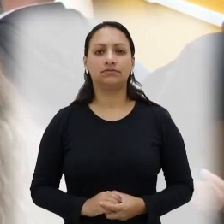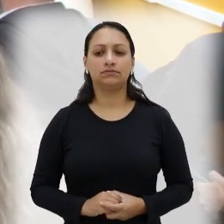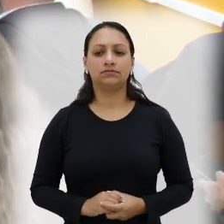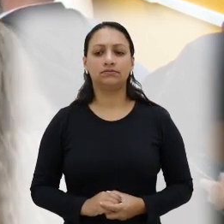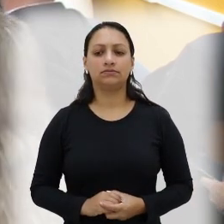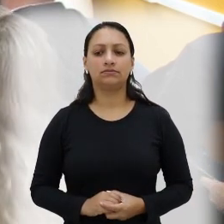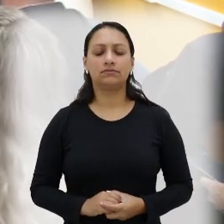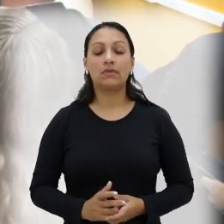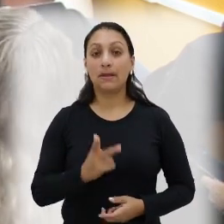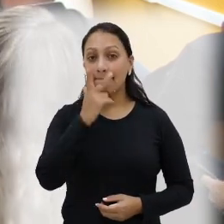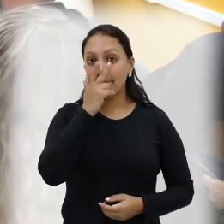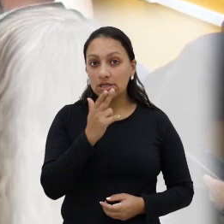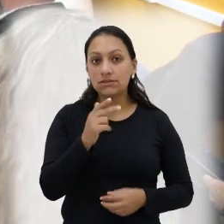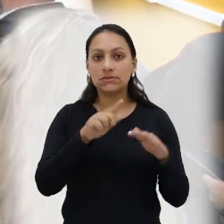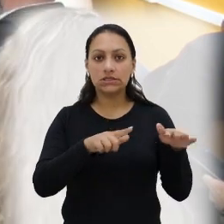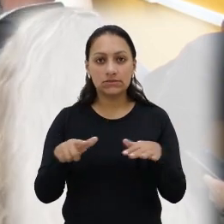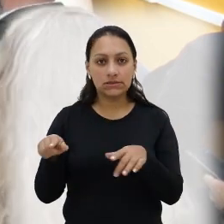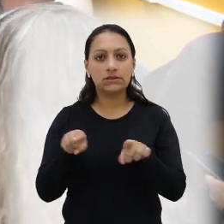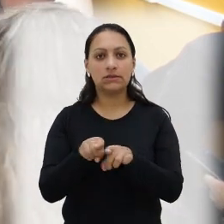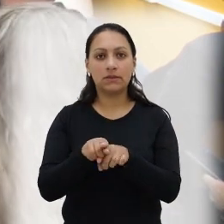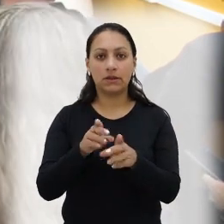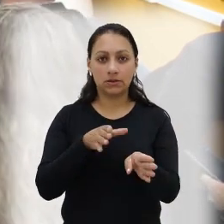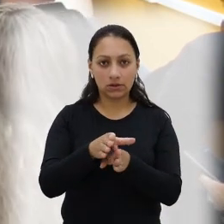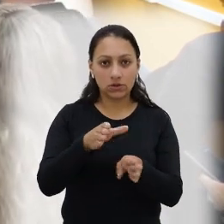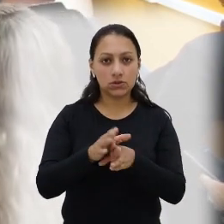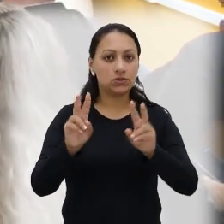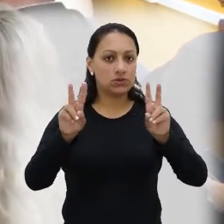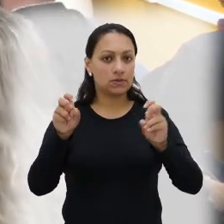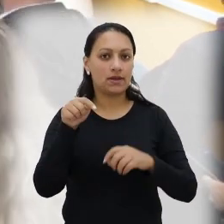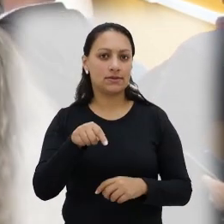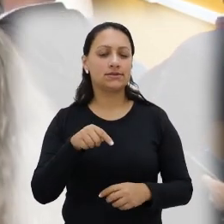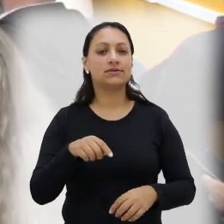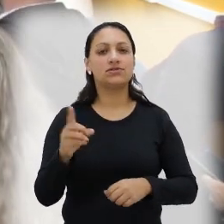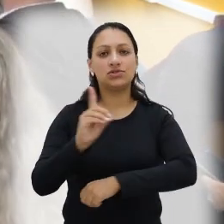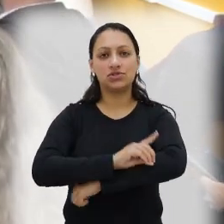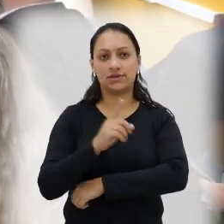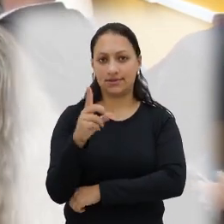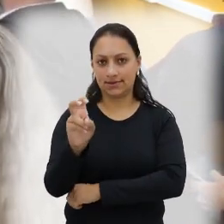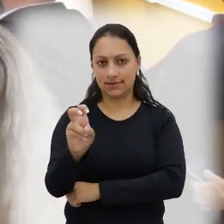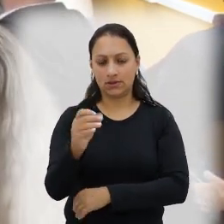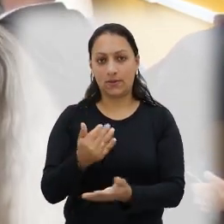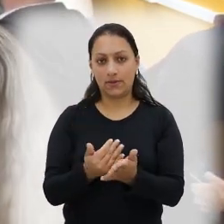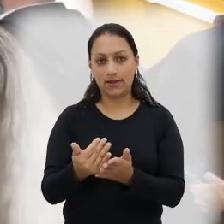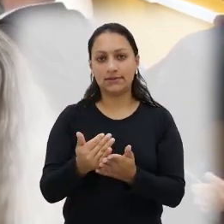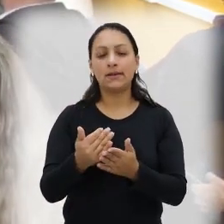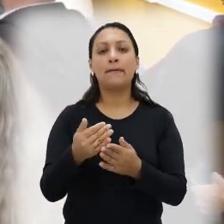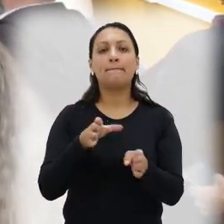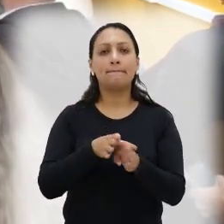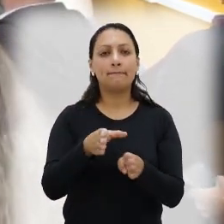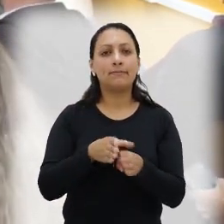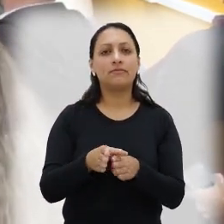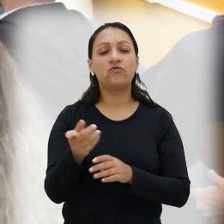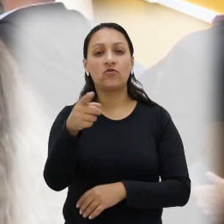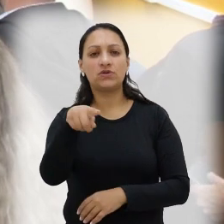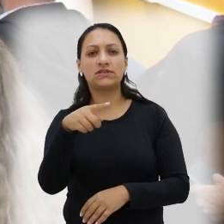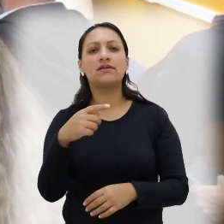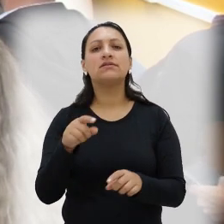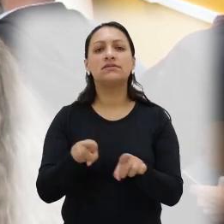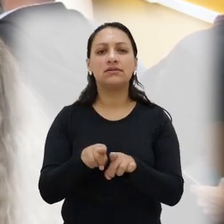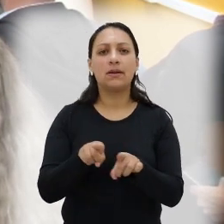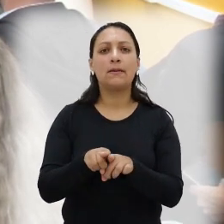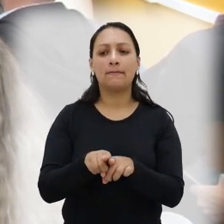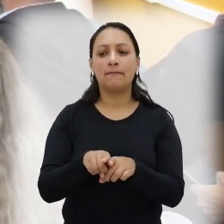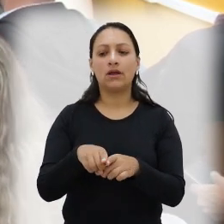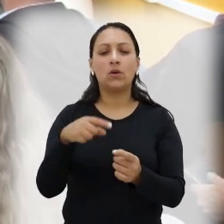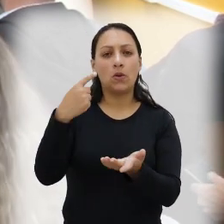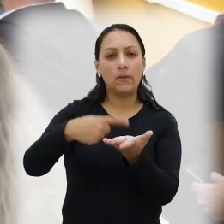E na mesma semana, mentoria sobre o mesmo tema. Isso, no dia 15 começa Dia a mentoria 15. sobre o mesmo tema, que daí vocês vão ser marcados